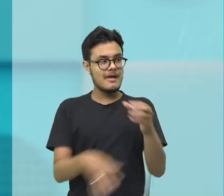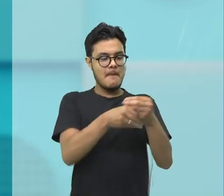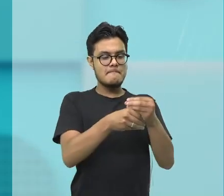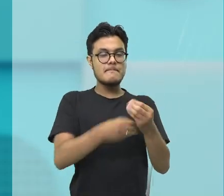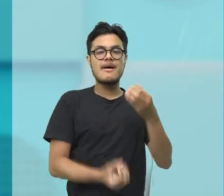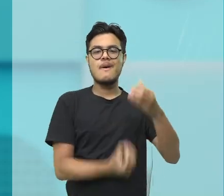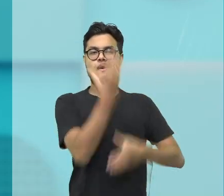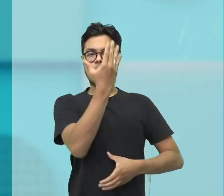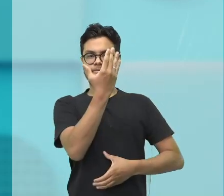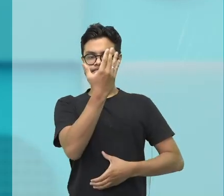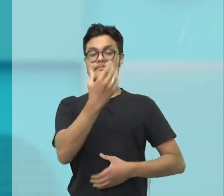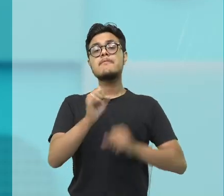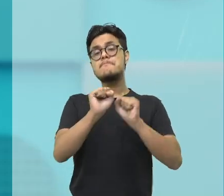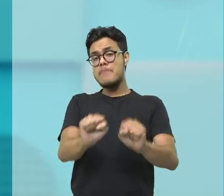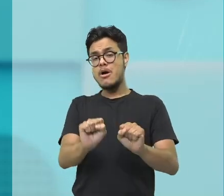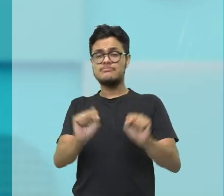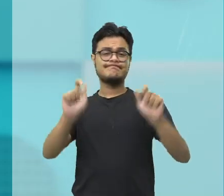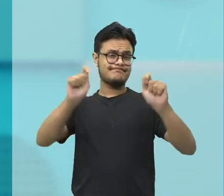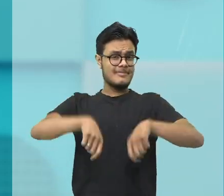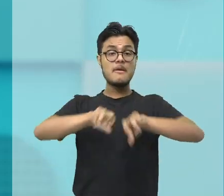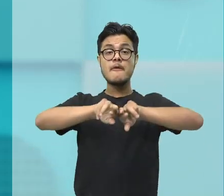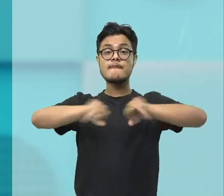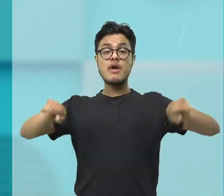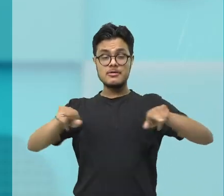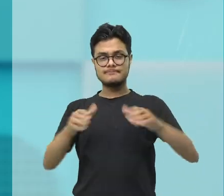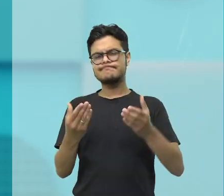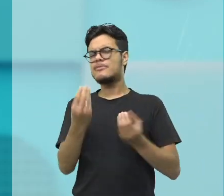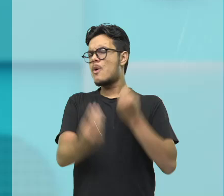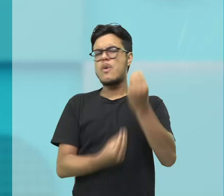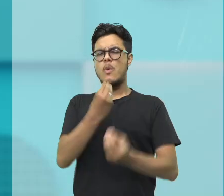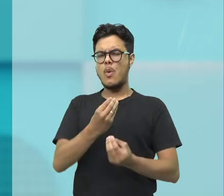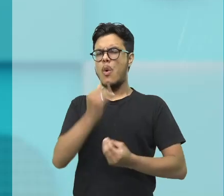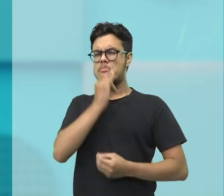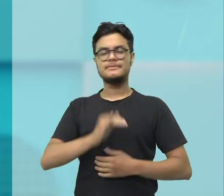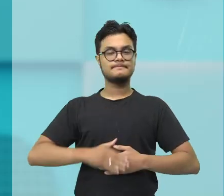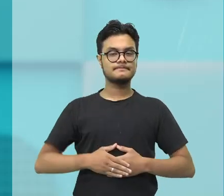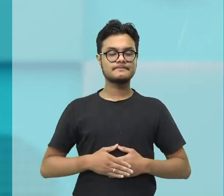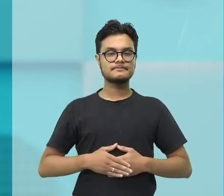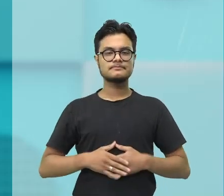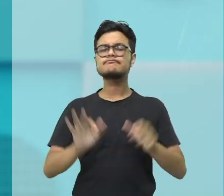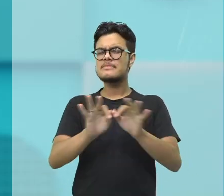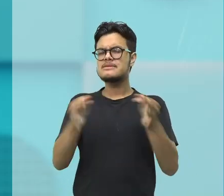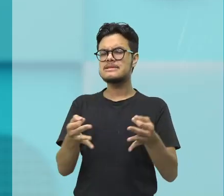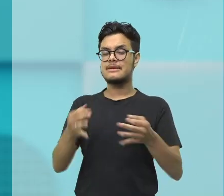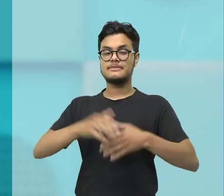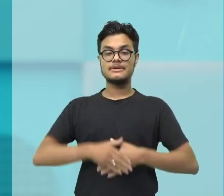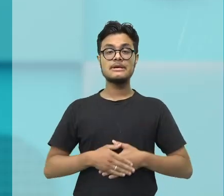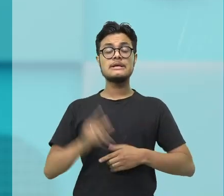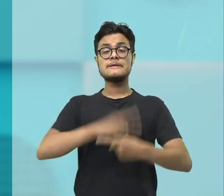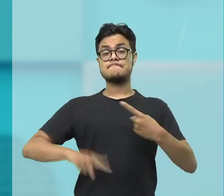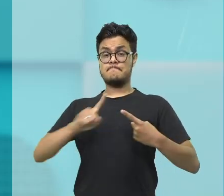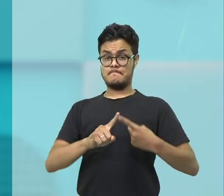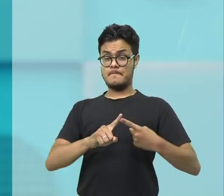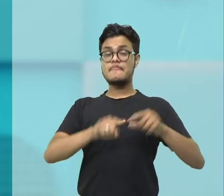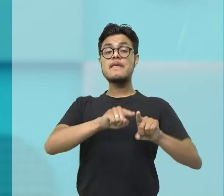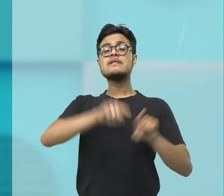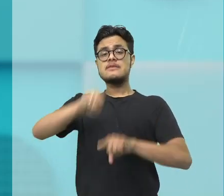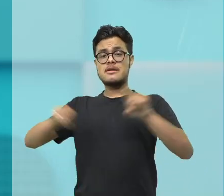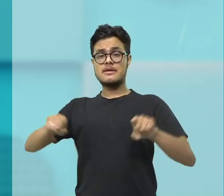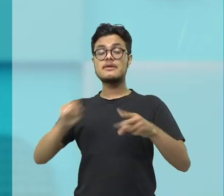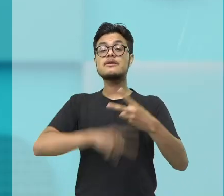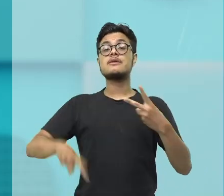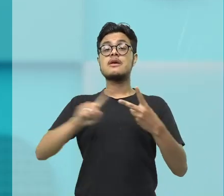podemos formar novas palavras de duas formas básicas, tá? Por derivação e